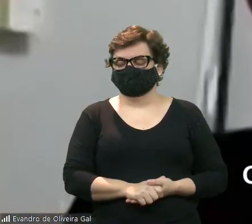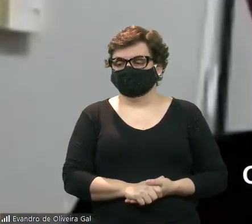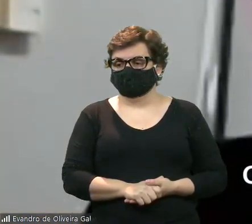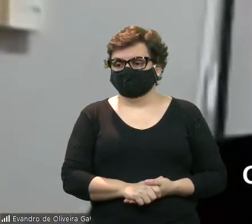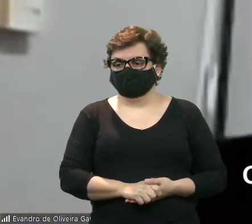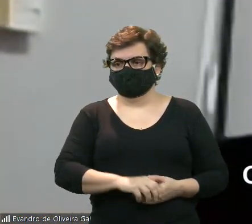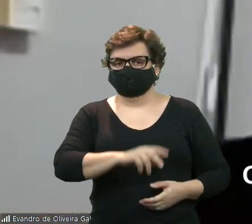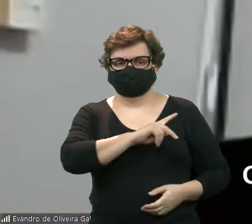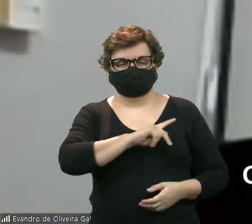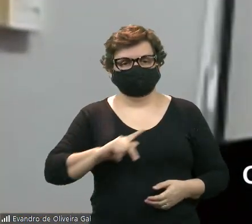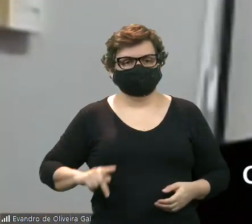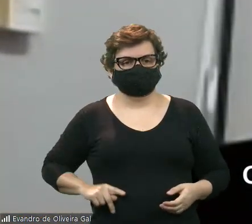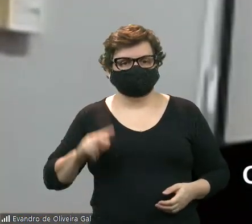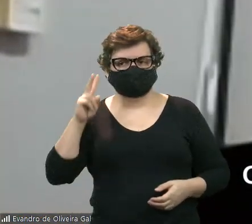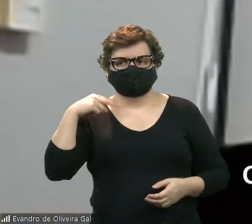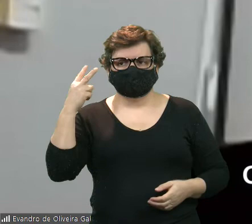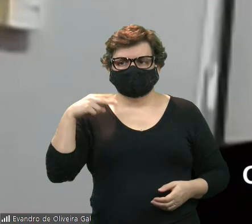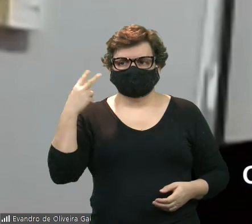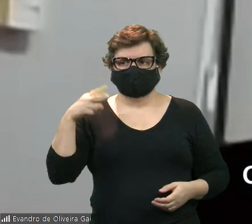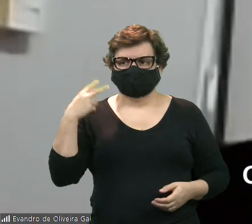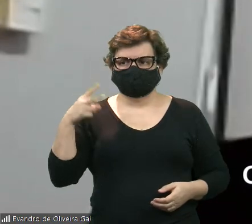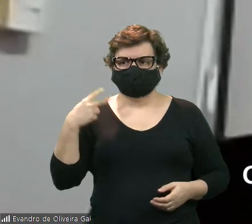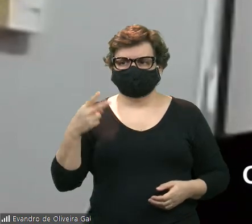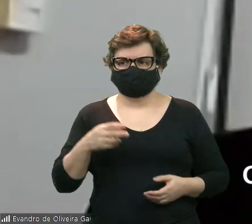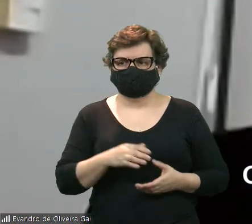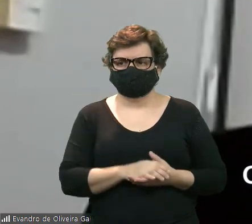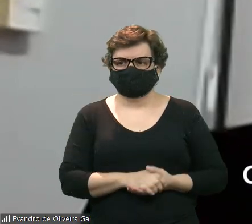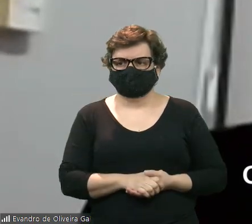vereadora, membros que assistem aqui a nossa...